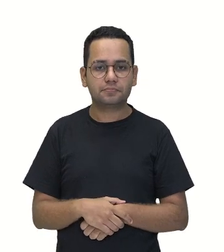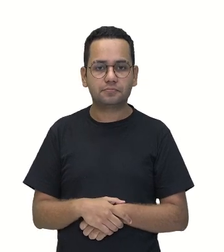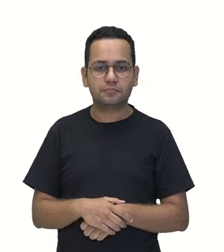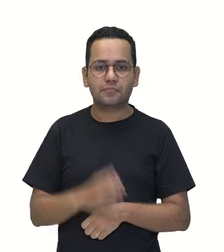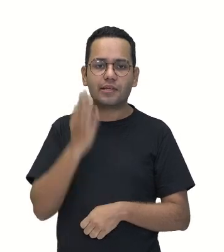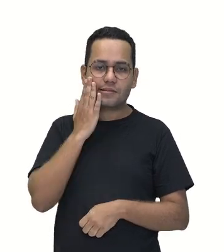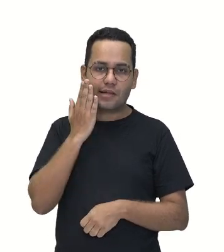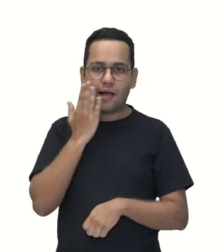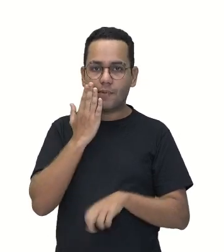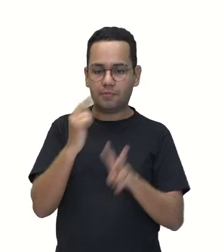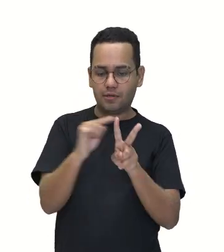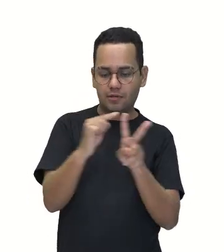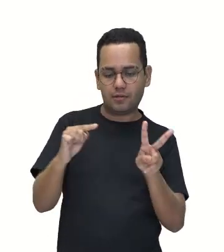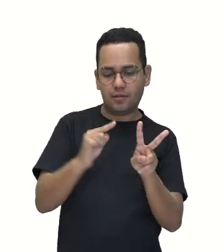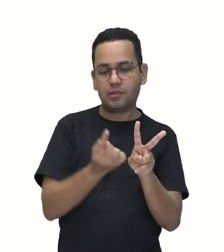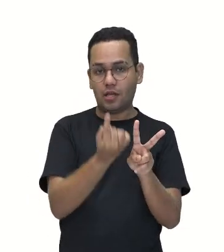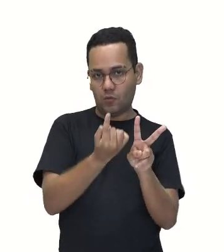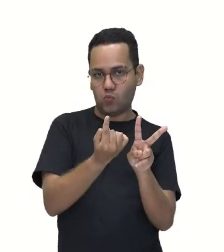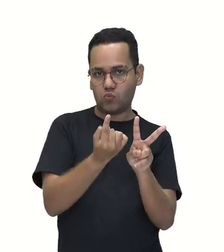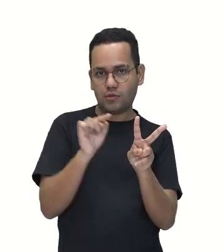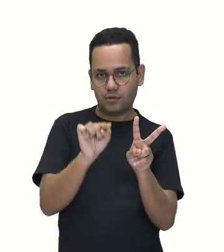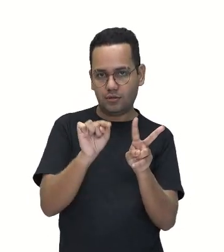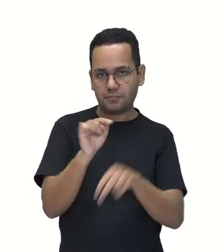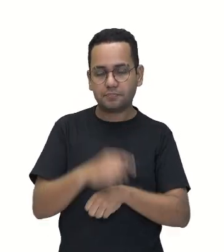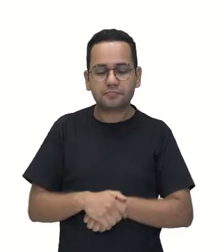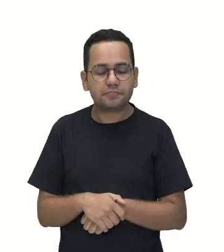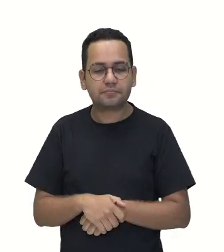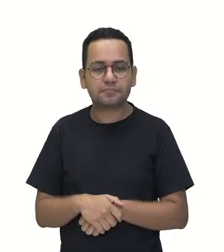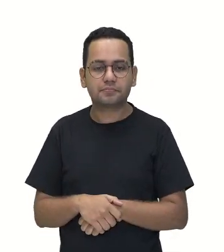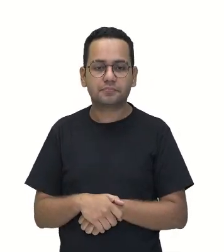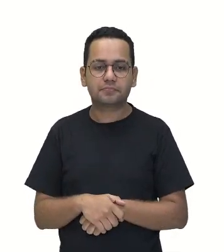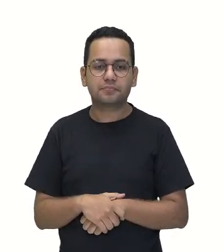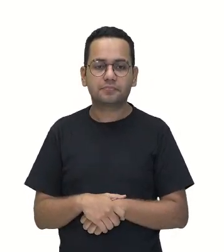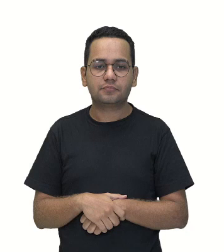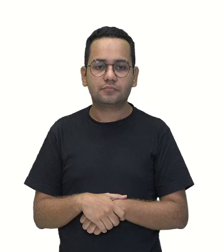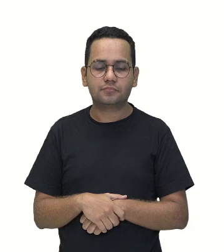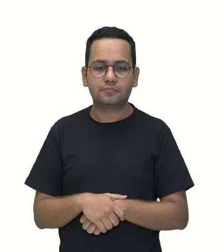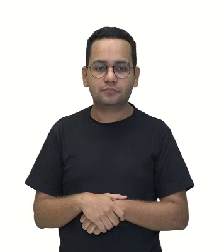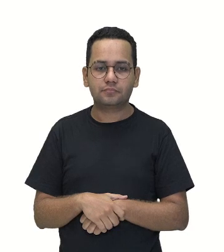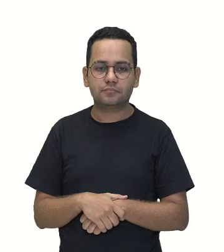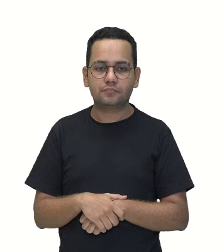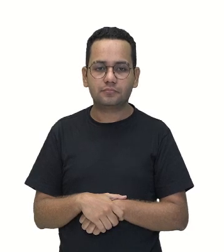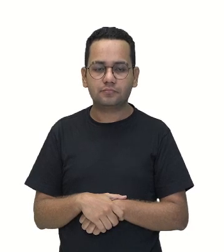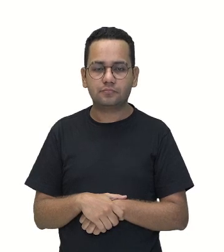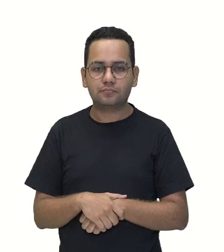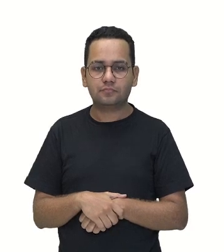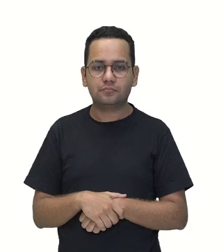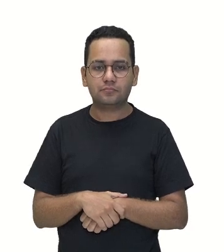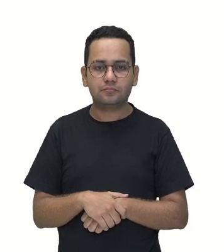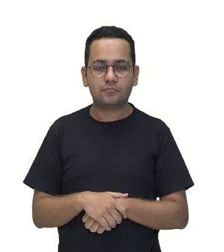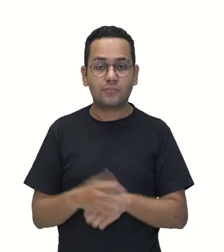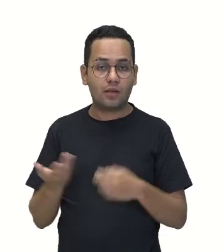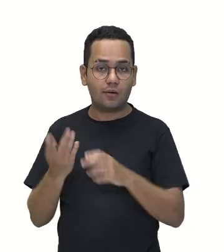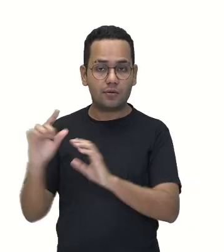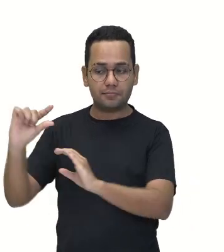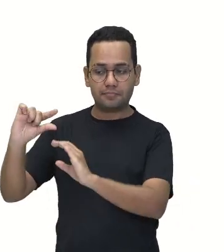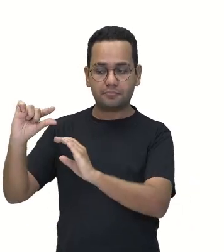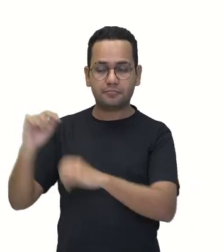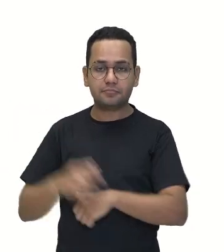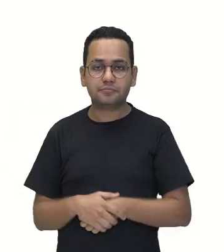sabemos que aqui tem o expoente um tudo bem E aí eu vou transformar Agora Numa